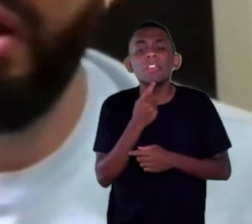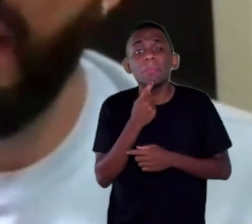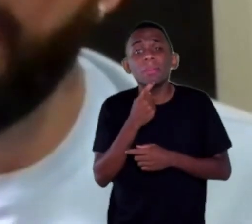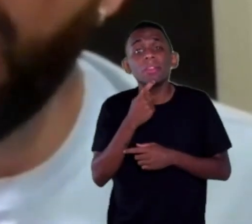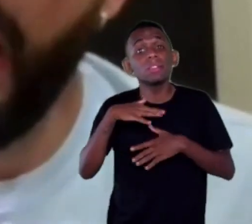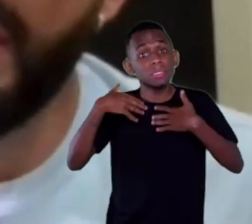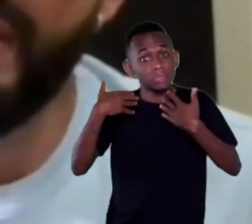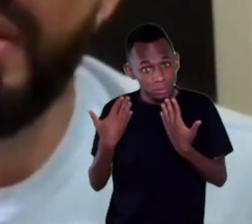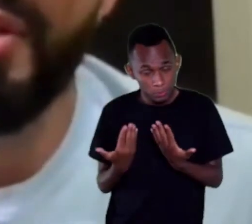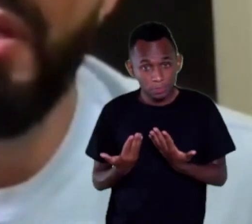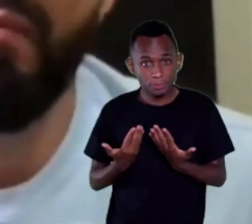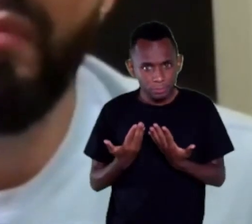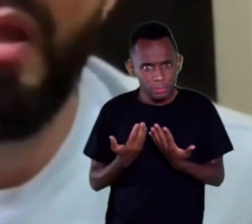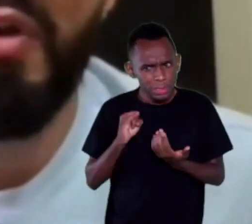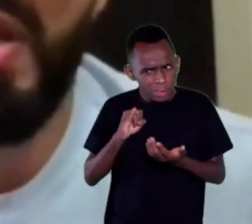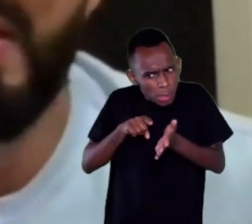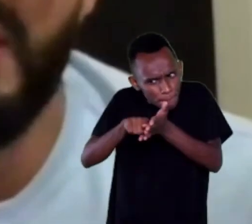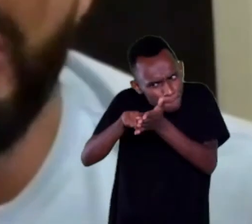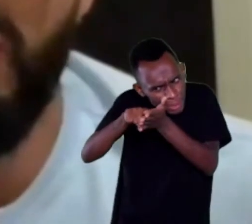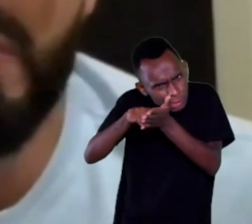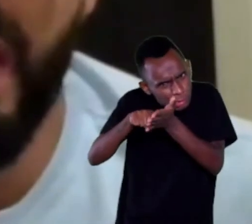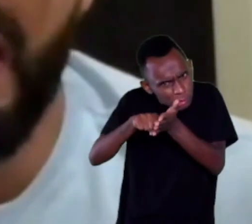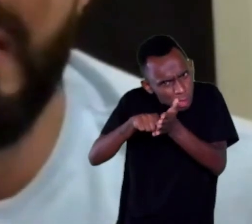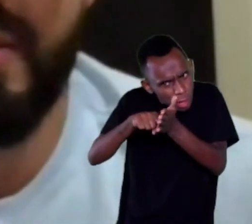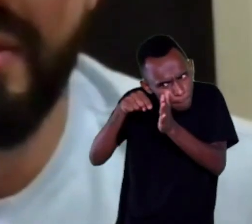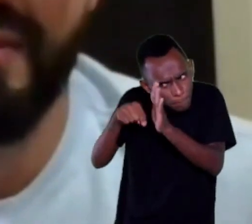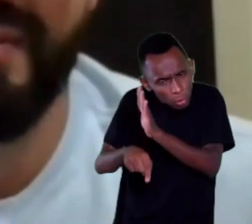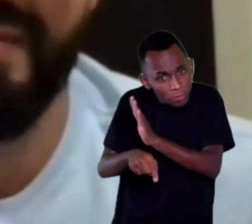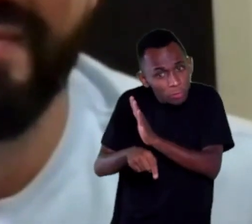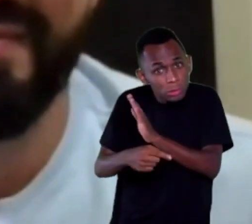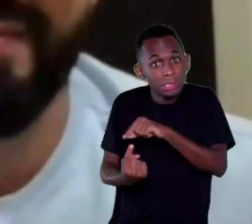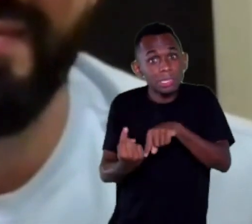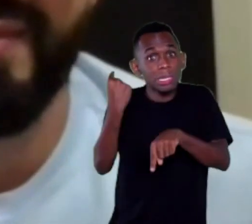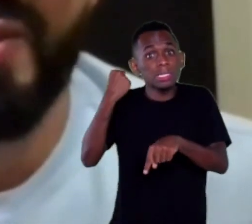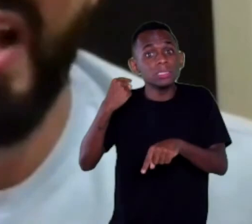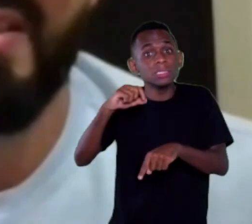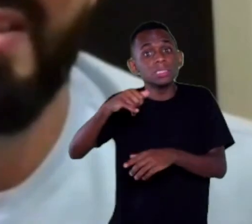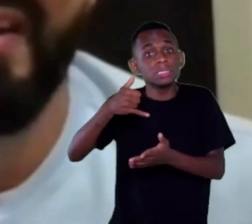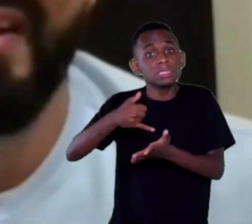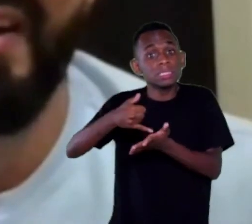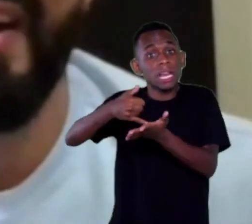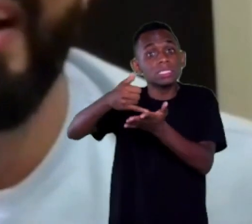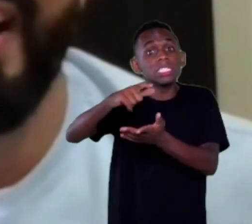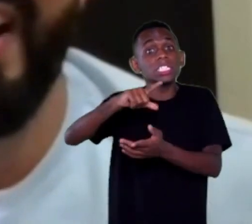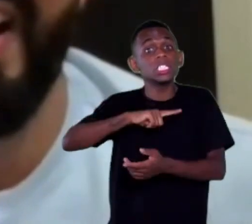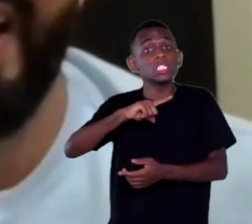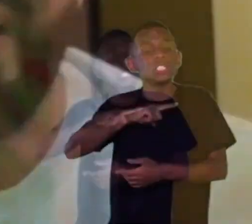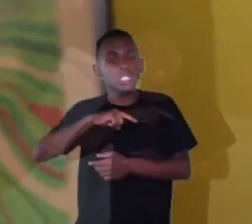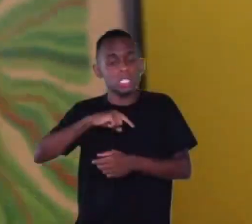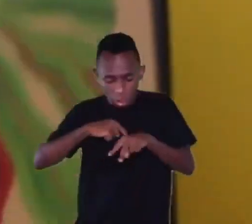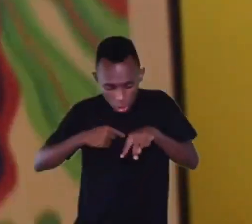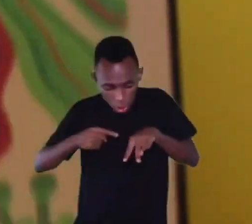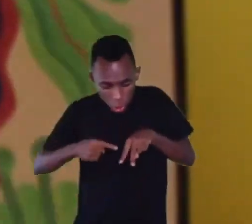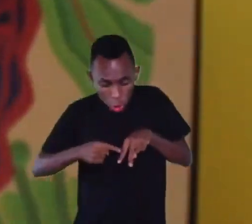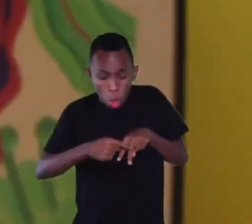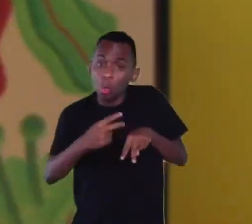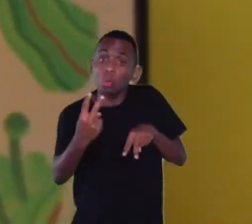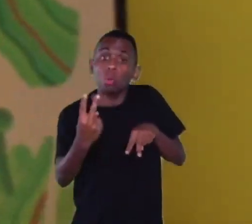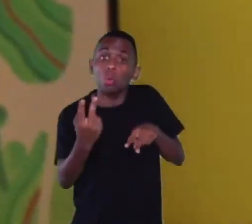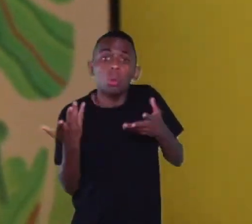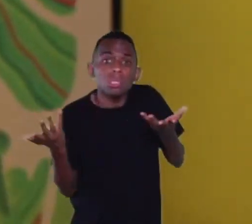se for apurar direitinho, no início ele tinha 2 pernas. A cuca, deixa eu mostrar a cuca aqui no... Pode ir